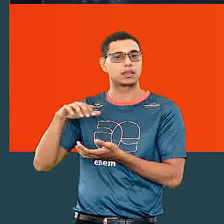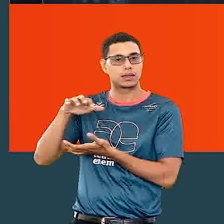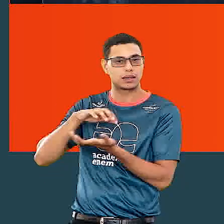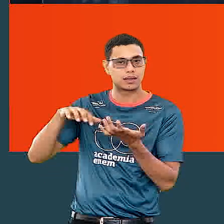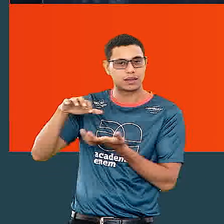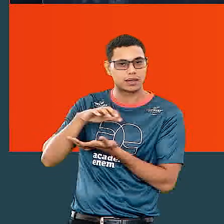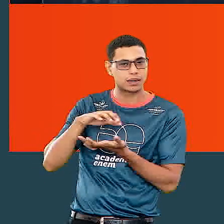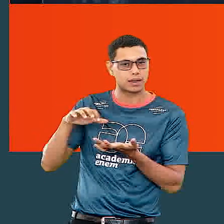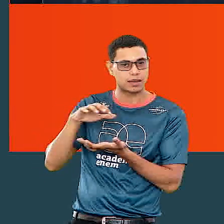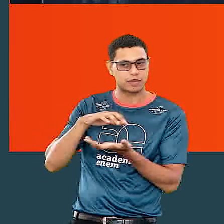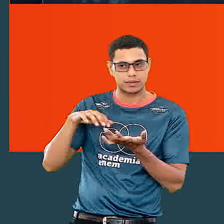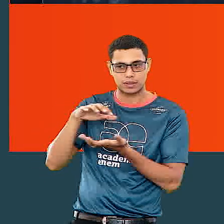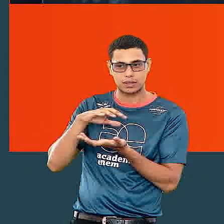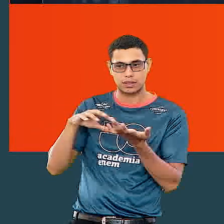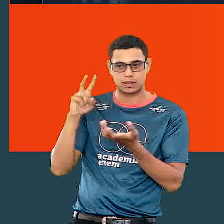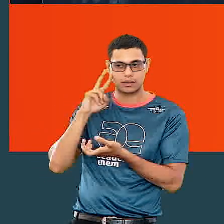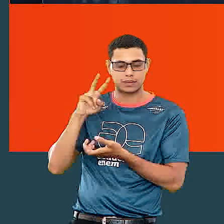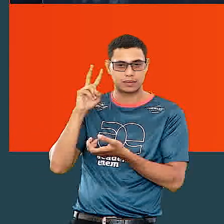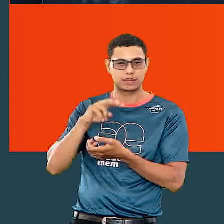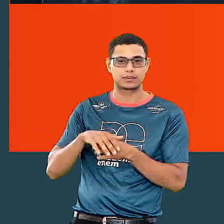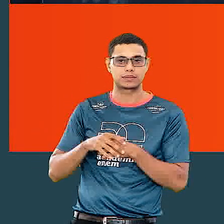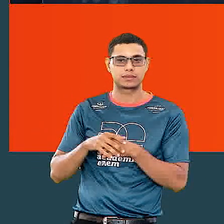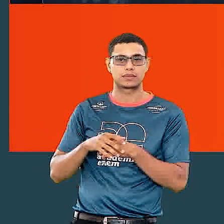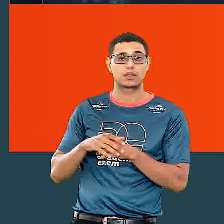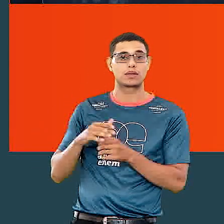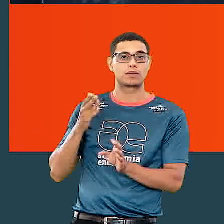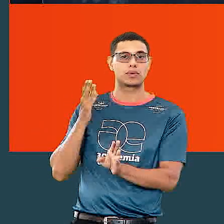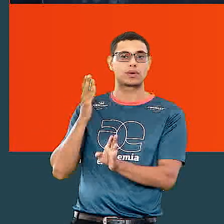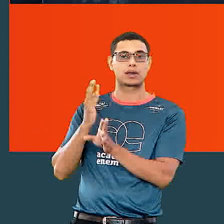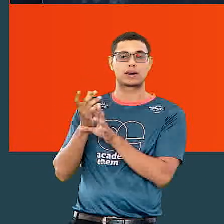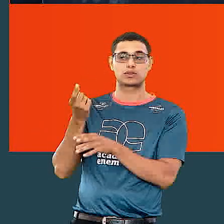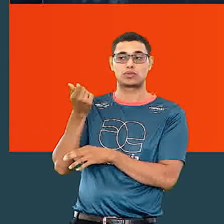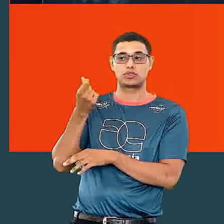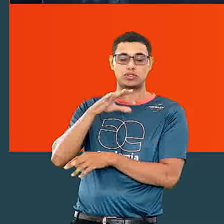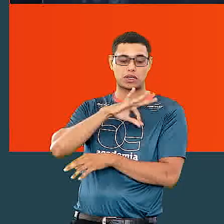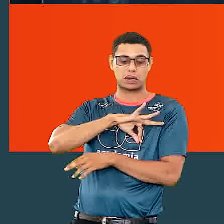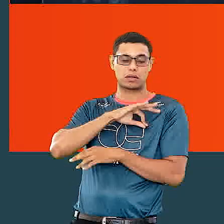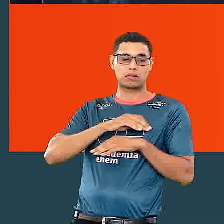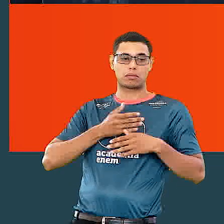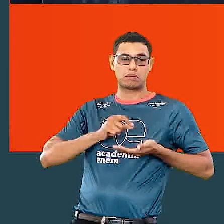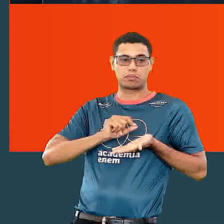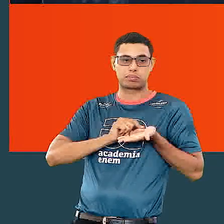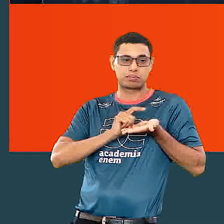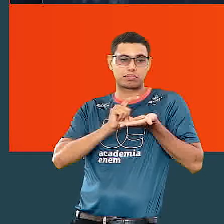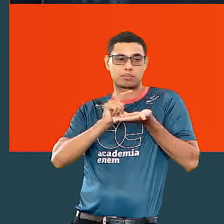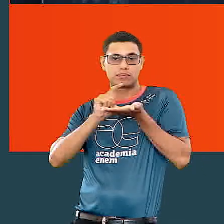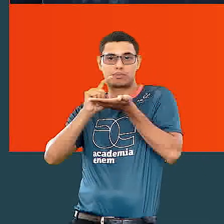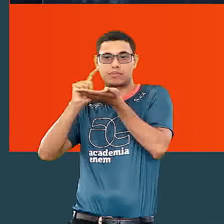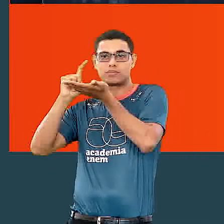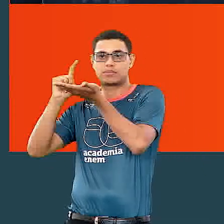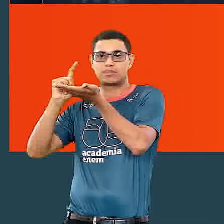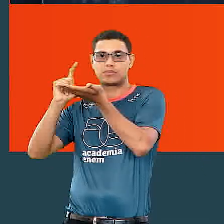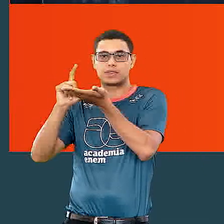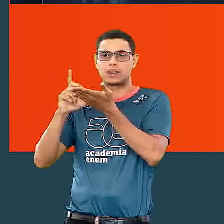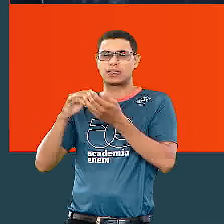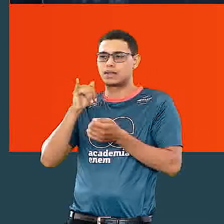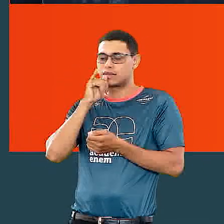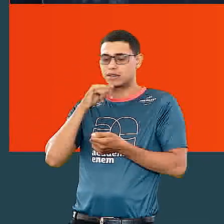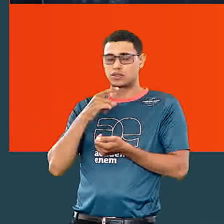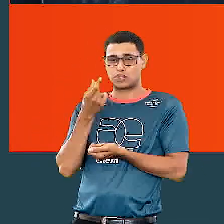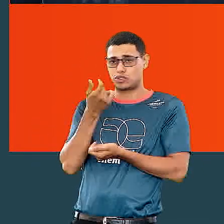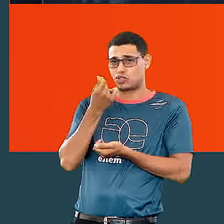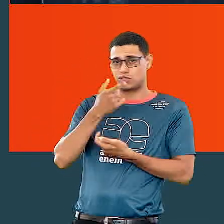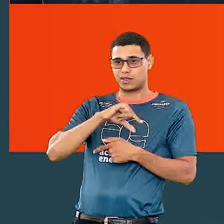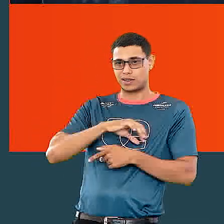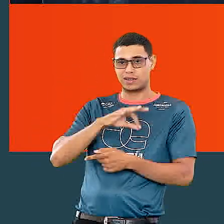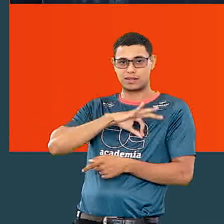grevistas voltaram a trabalhar? Quando o faz-me rir aumentou. Sem money eu não vou trabalhar não.